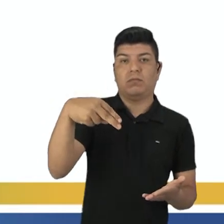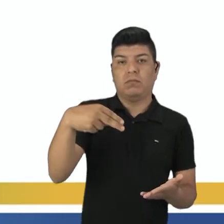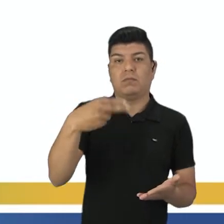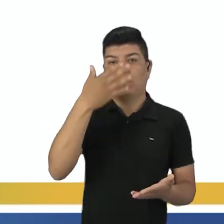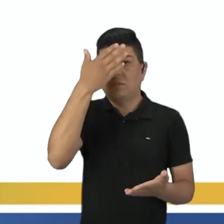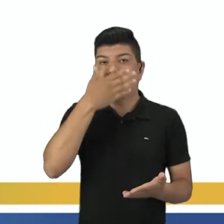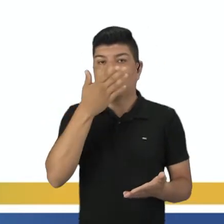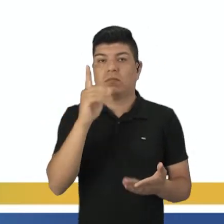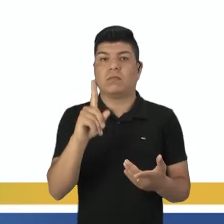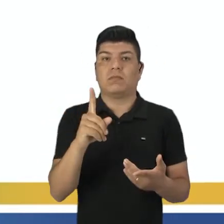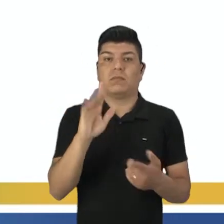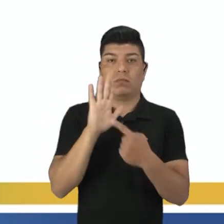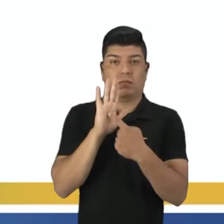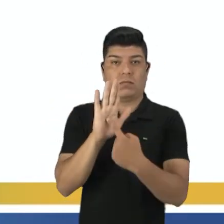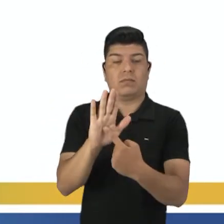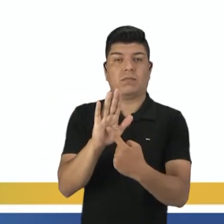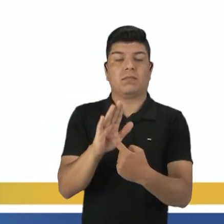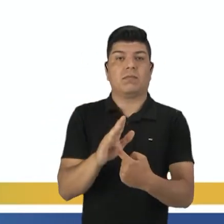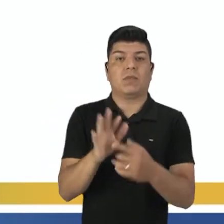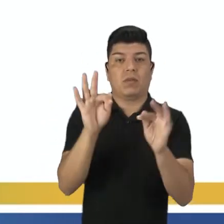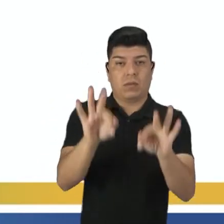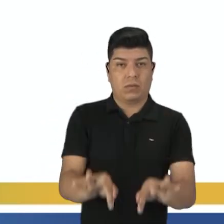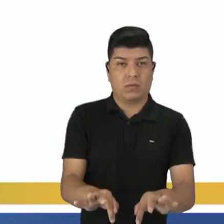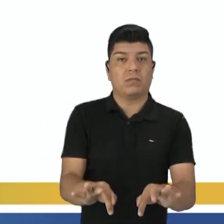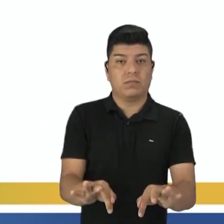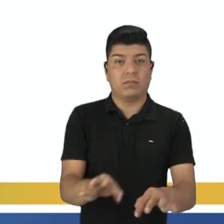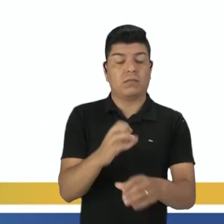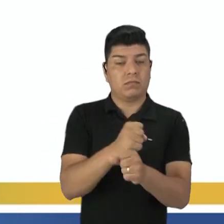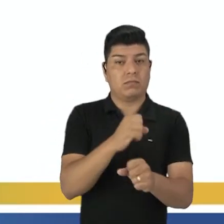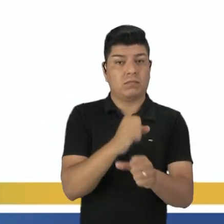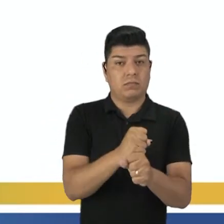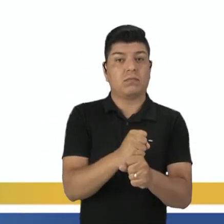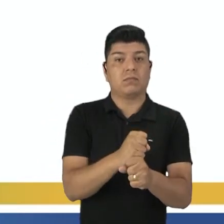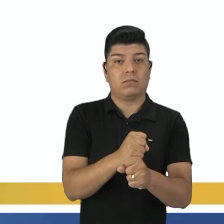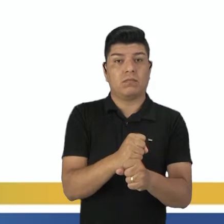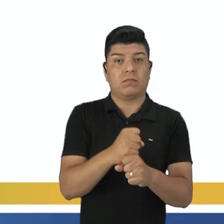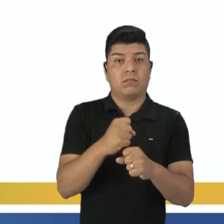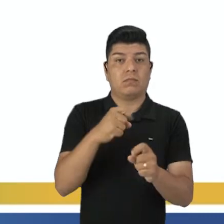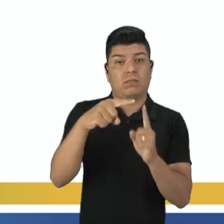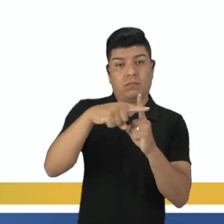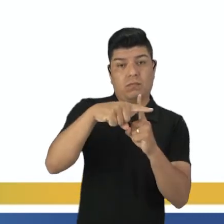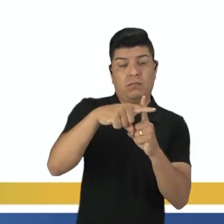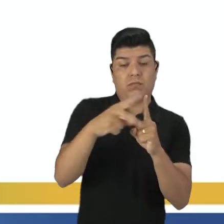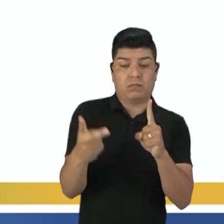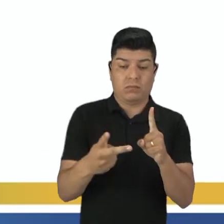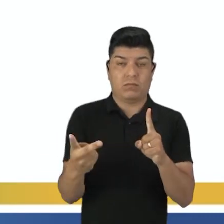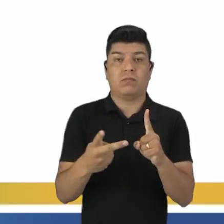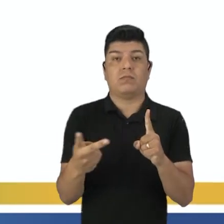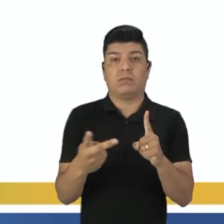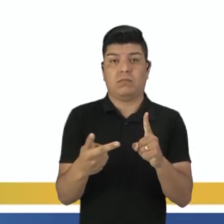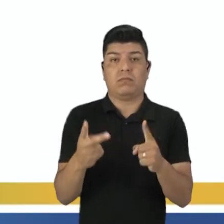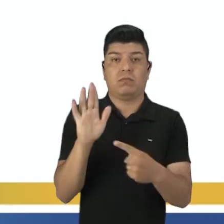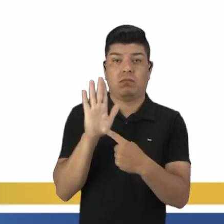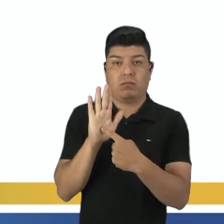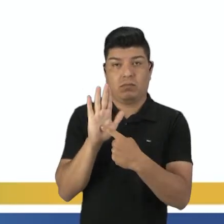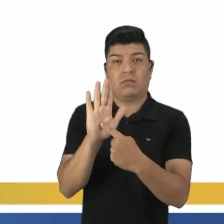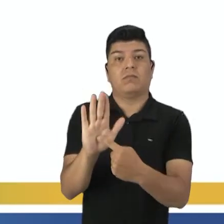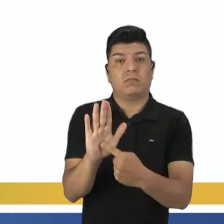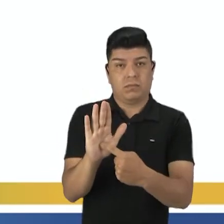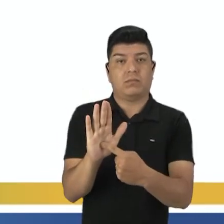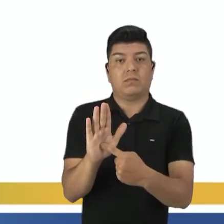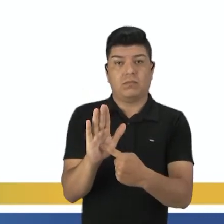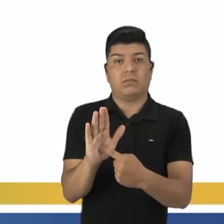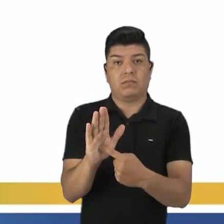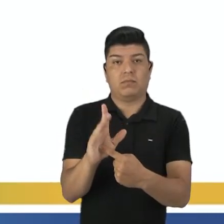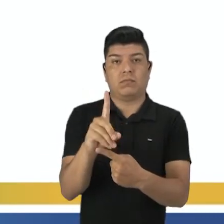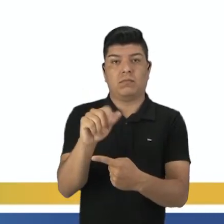ficou exposta aí para cima. Por fim, nós vamos calcular o valor da soma dessas duas faces, né, que ficaram aí expostas aí na